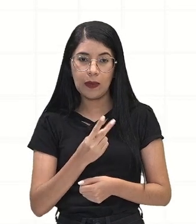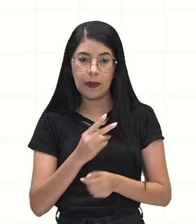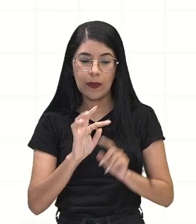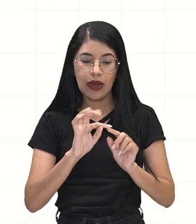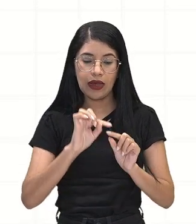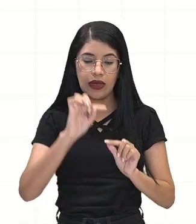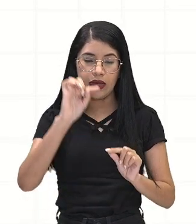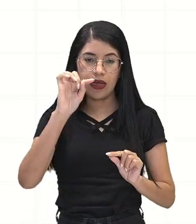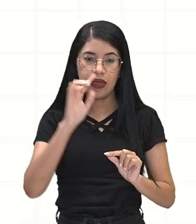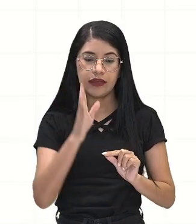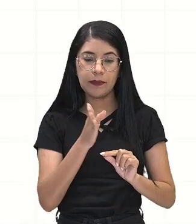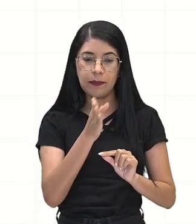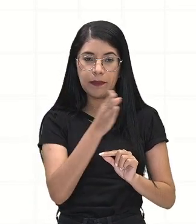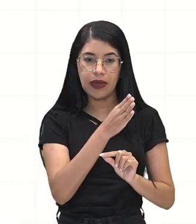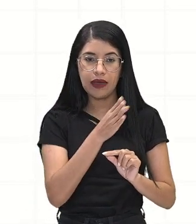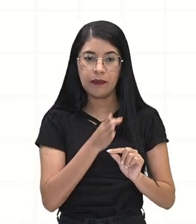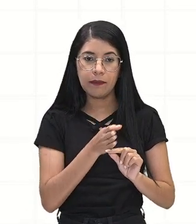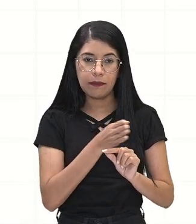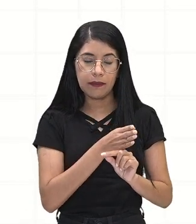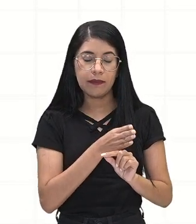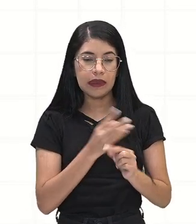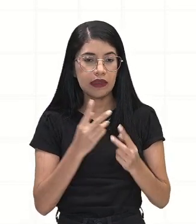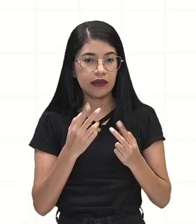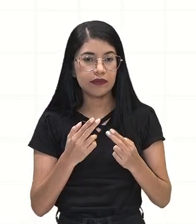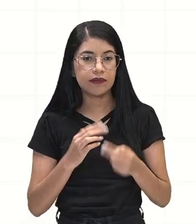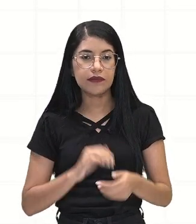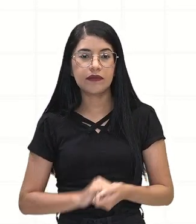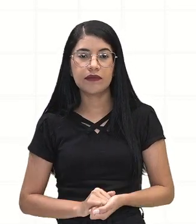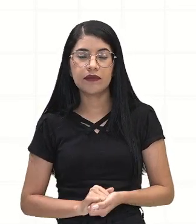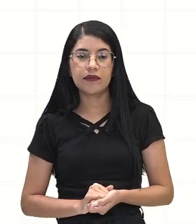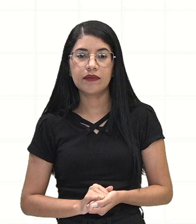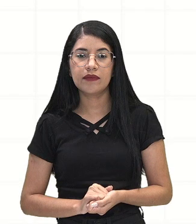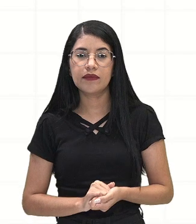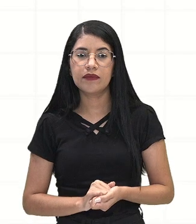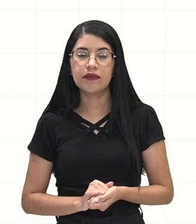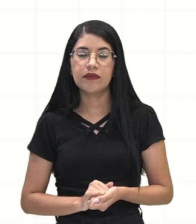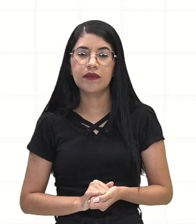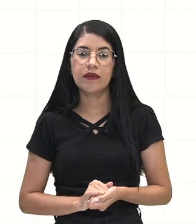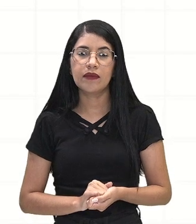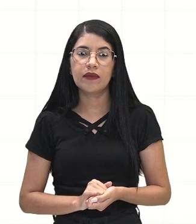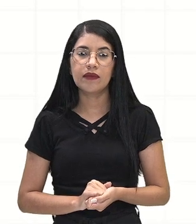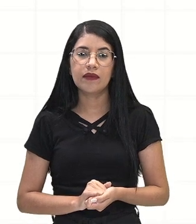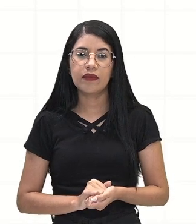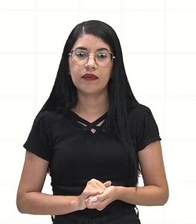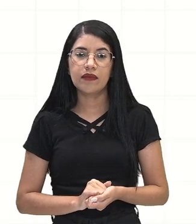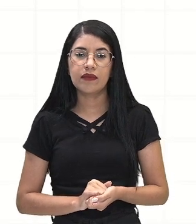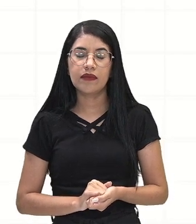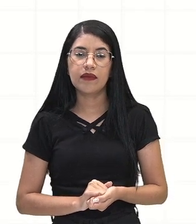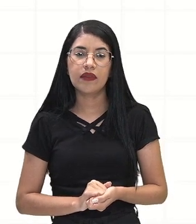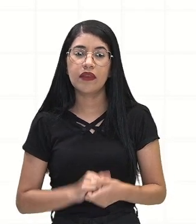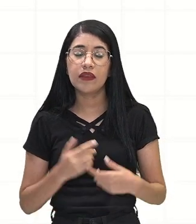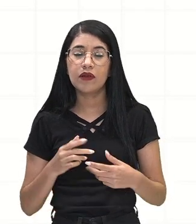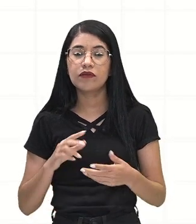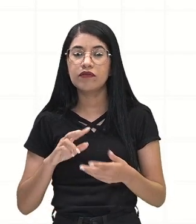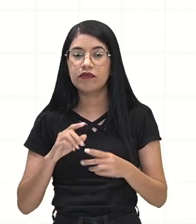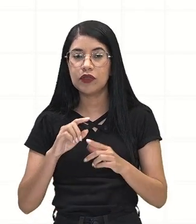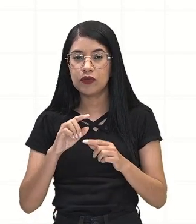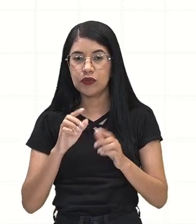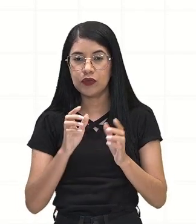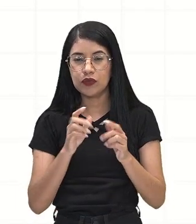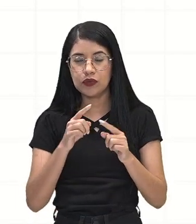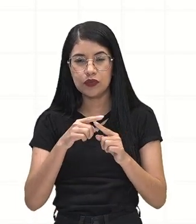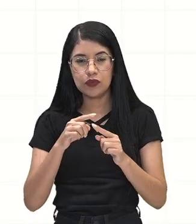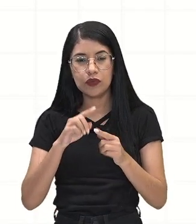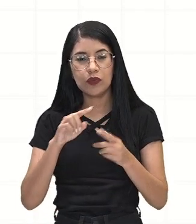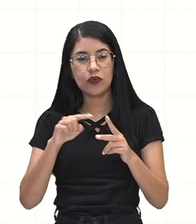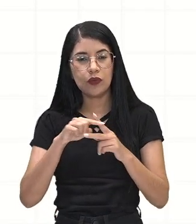do mesmo lado da reta T. Então, eles são ângulos colaterais, ok? Então, os ângulos colaterais, a soma